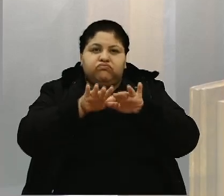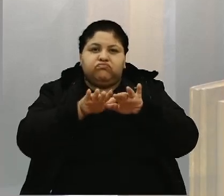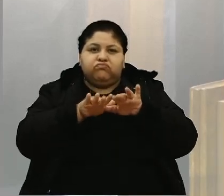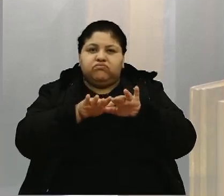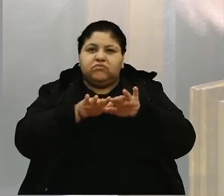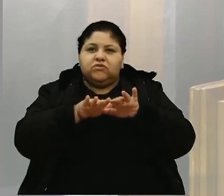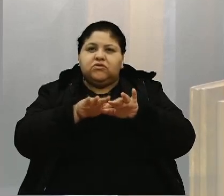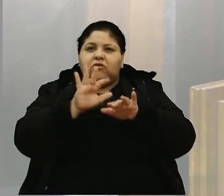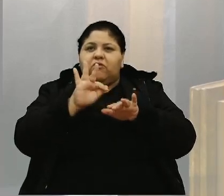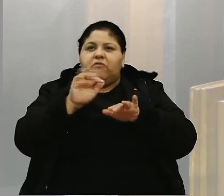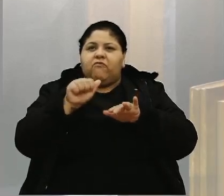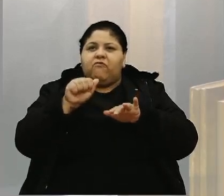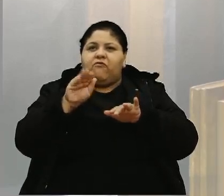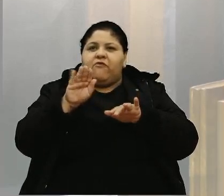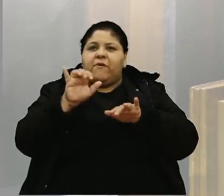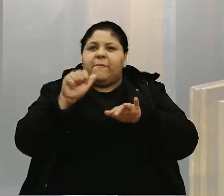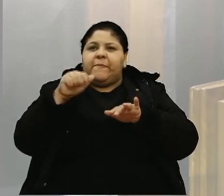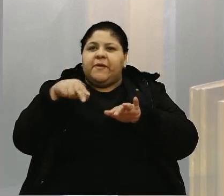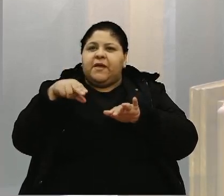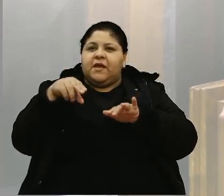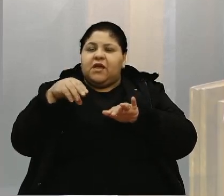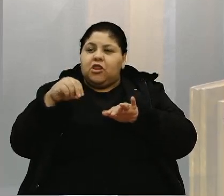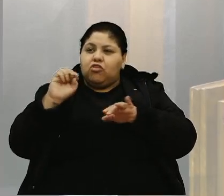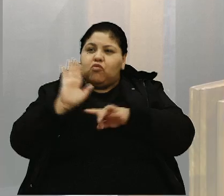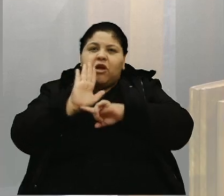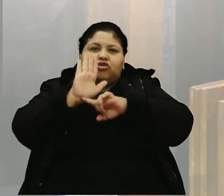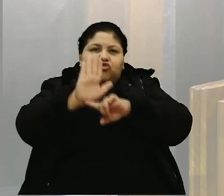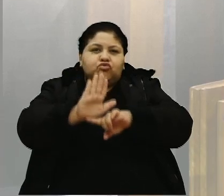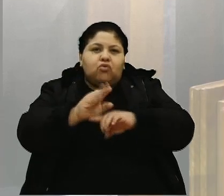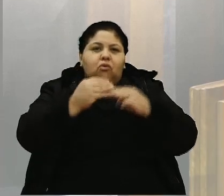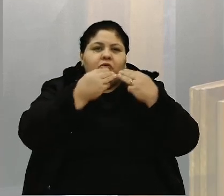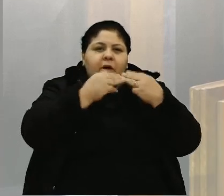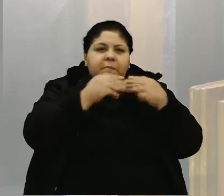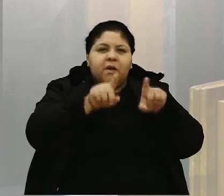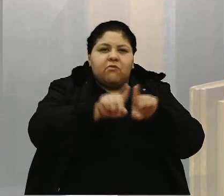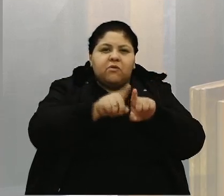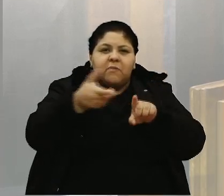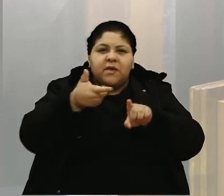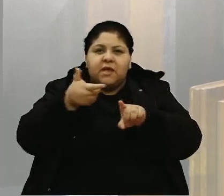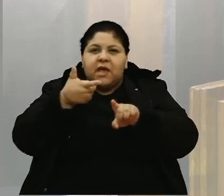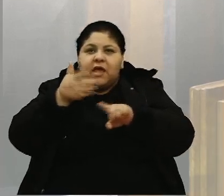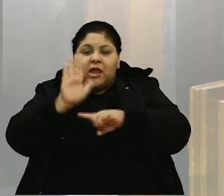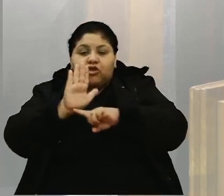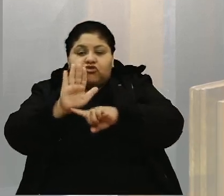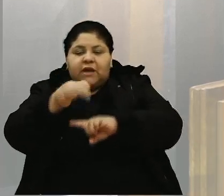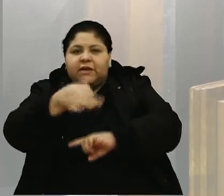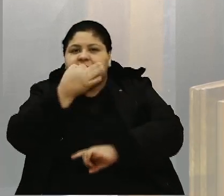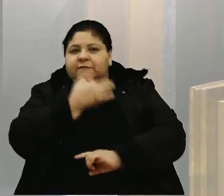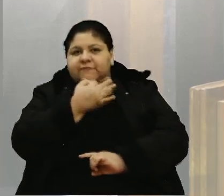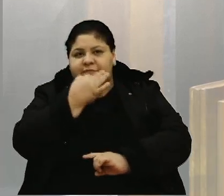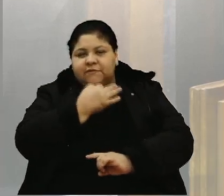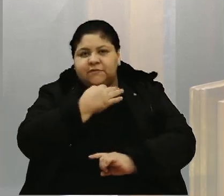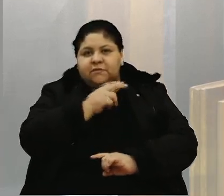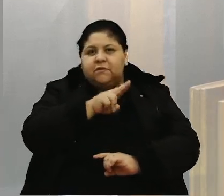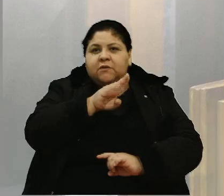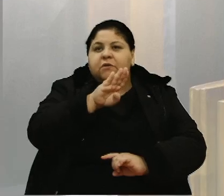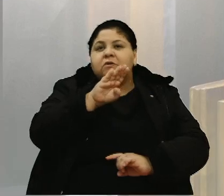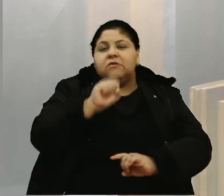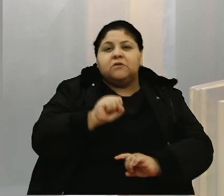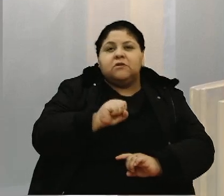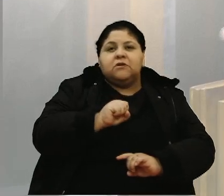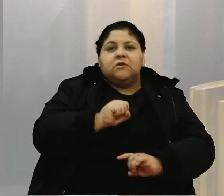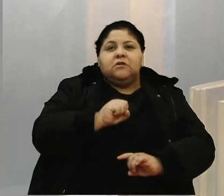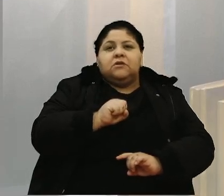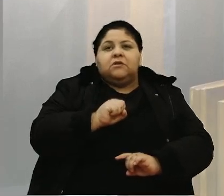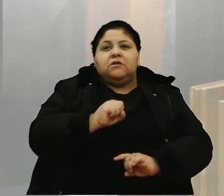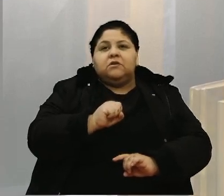equipe dele, com caminhões, ajudou, eles querem ajudar Caxias do Sul. E aqui a UBS também ocorreu esse